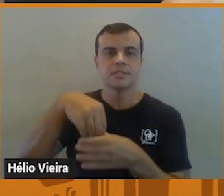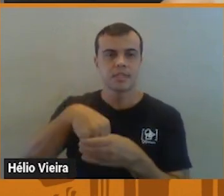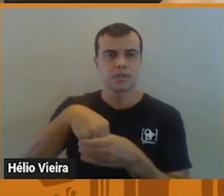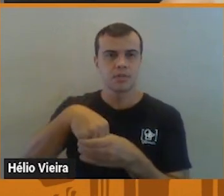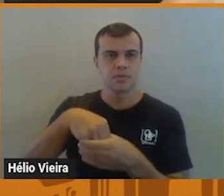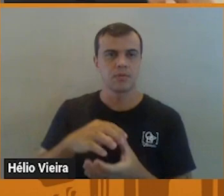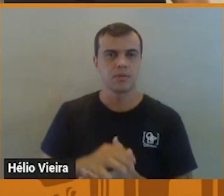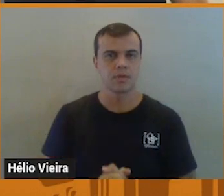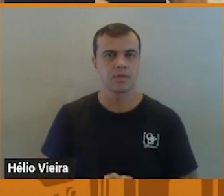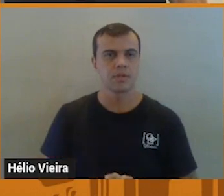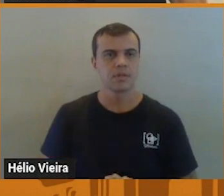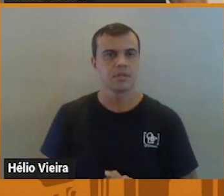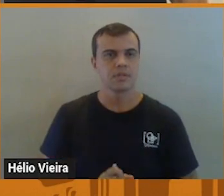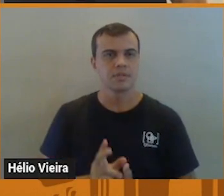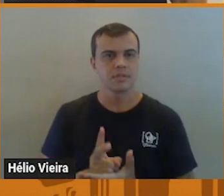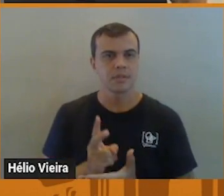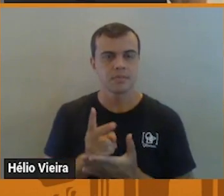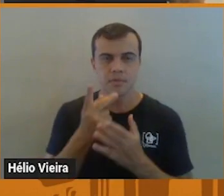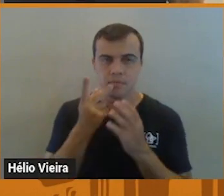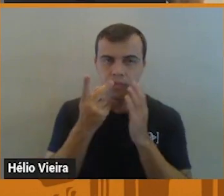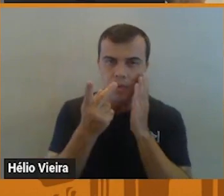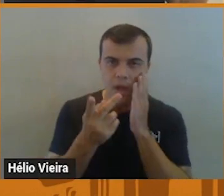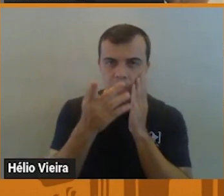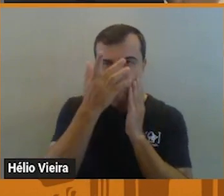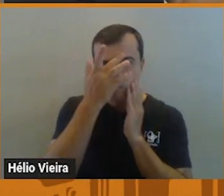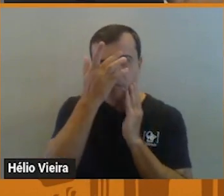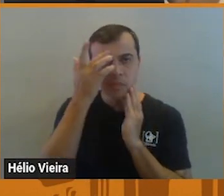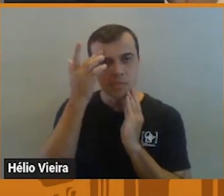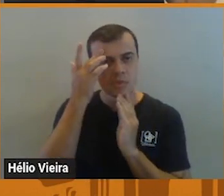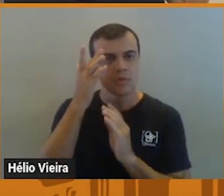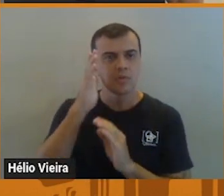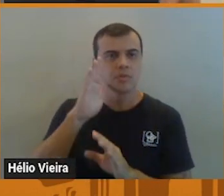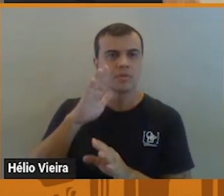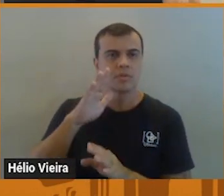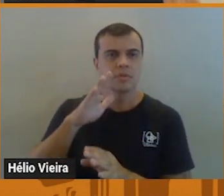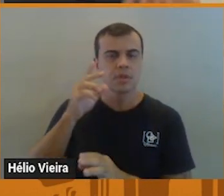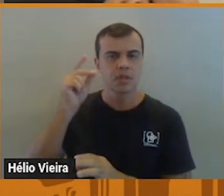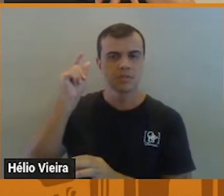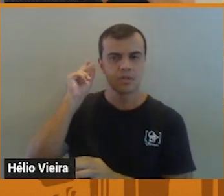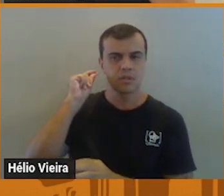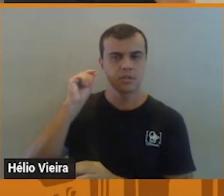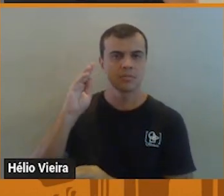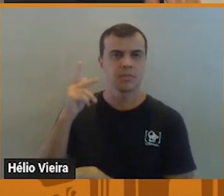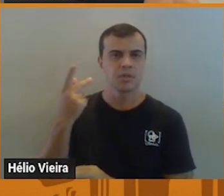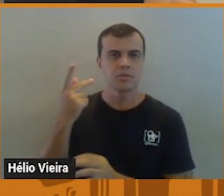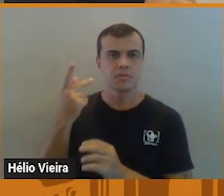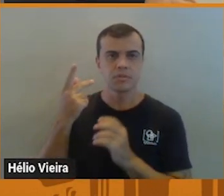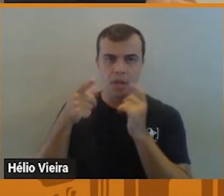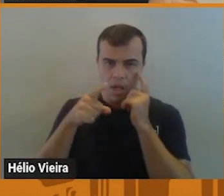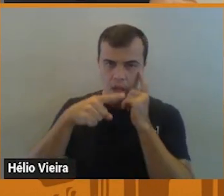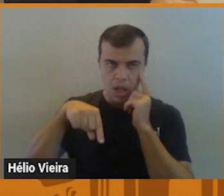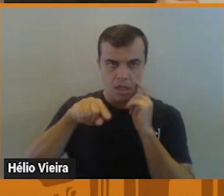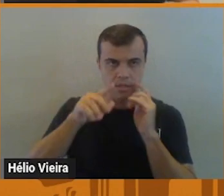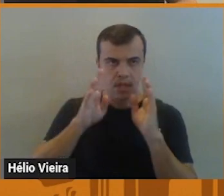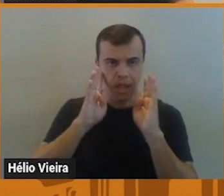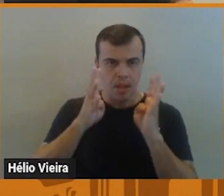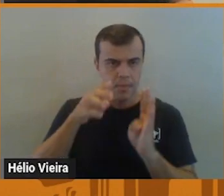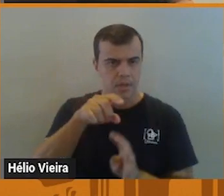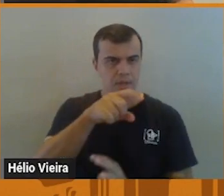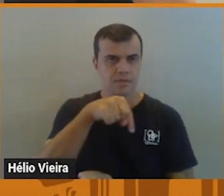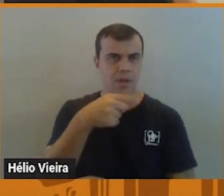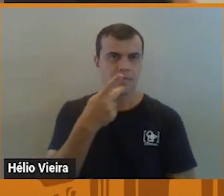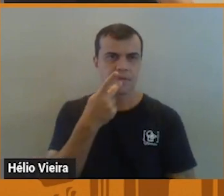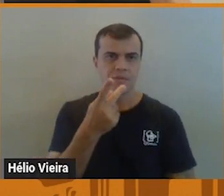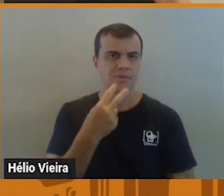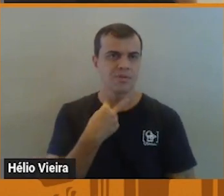Porque isso sempre é uma coisa que eu sempre escuto das pessoas dos antigas de Belo Horizonte, que frequentavam a Praça da Liberdade.